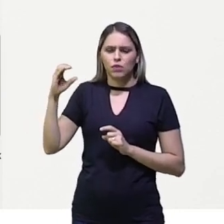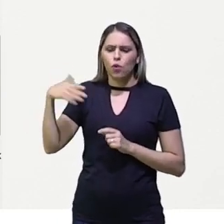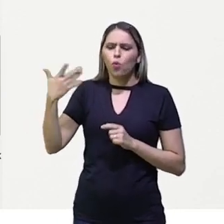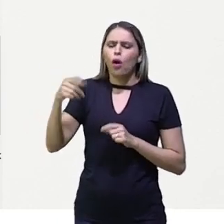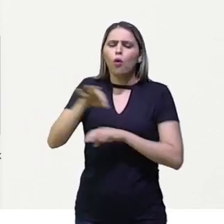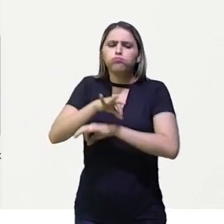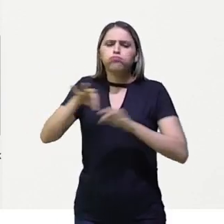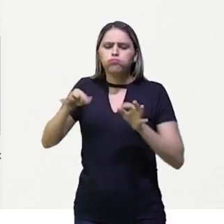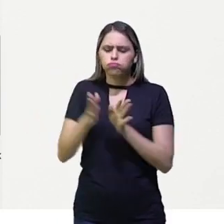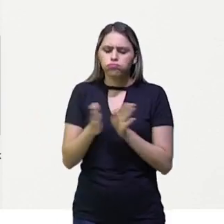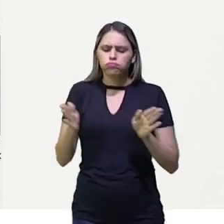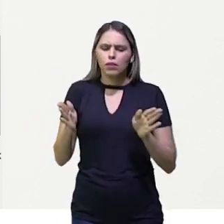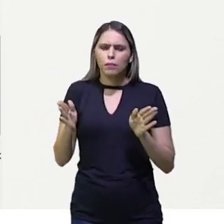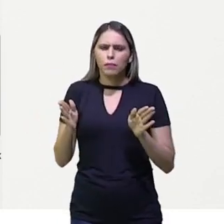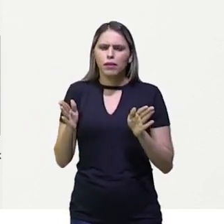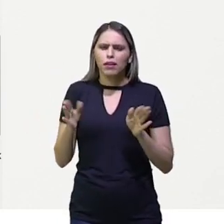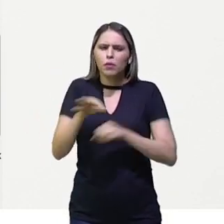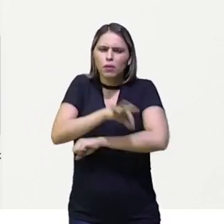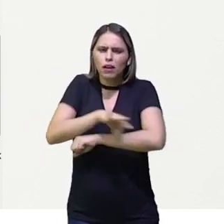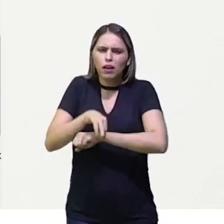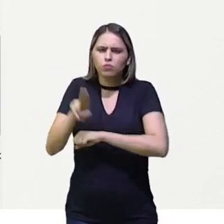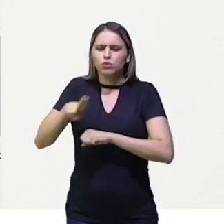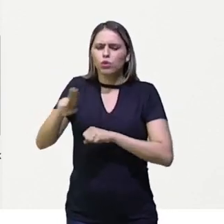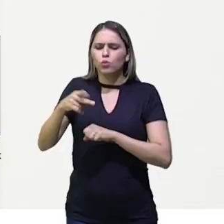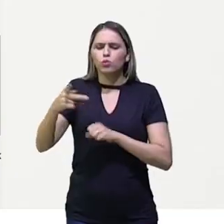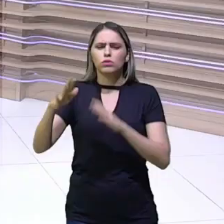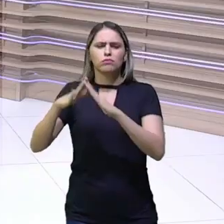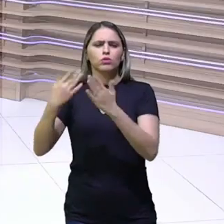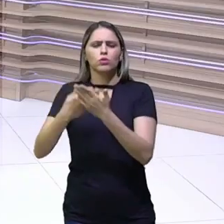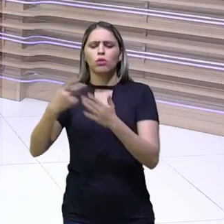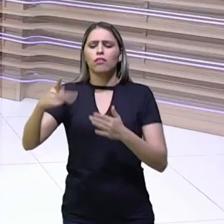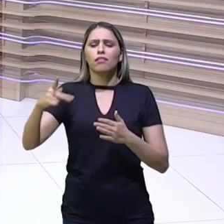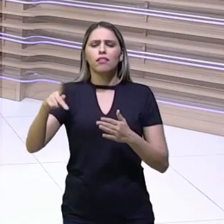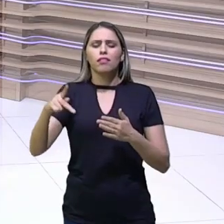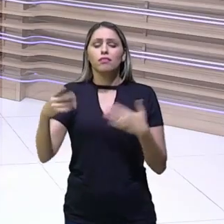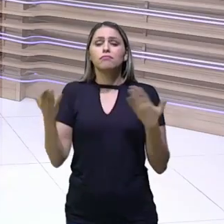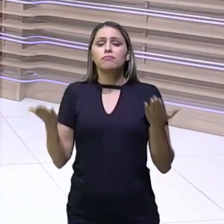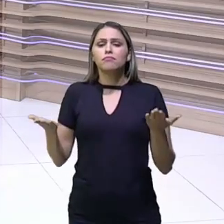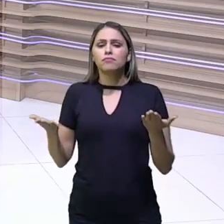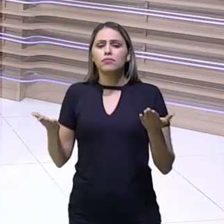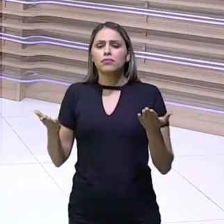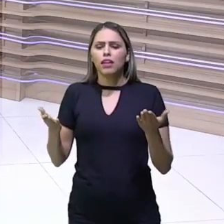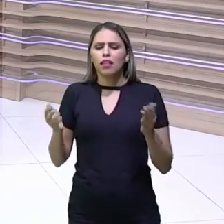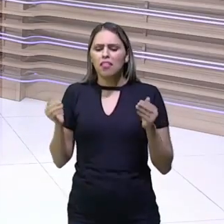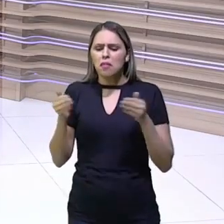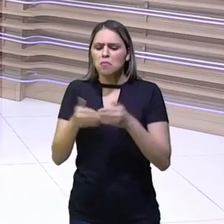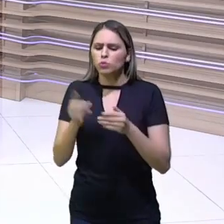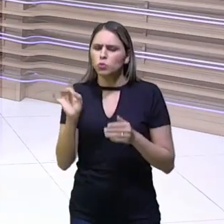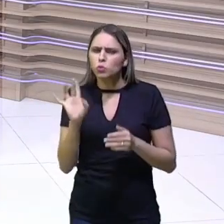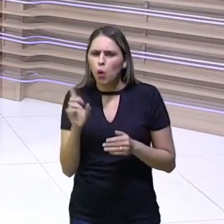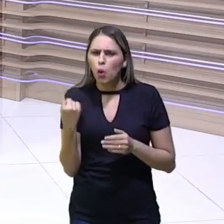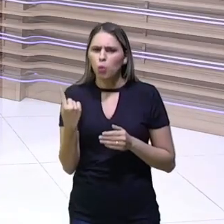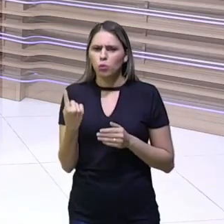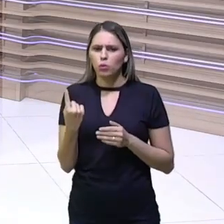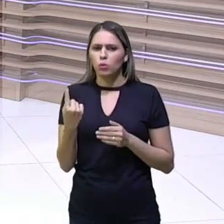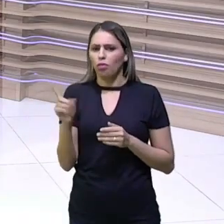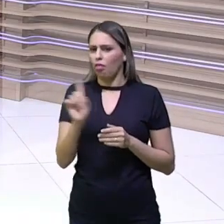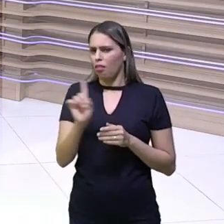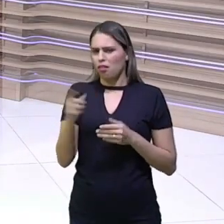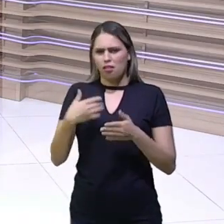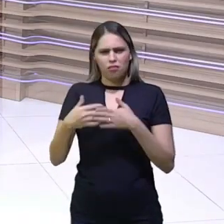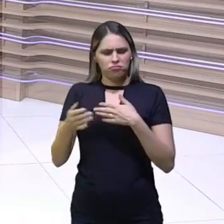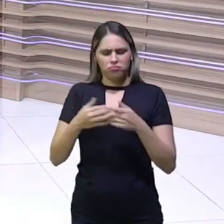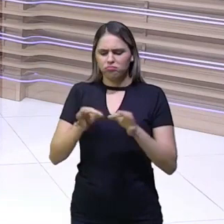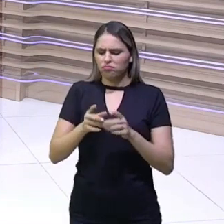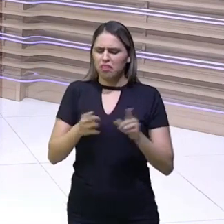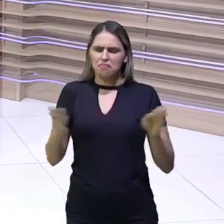na escola? Tem um tamanho padrão? Não, tem régua de todo tamanho. Tem régua